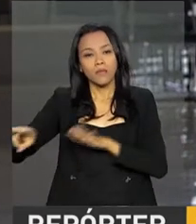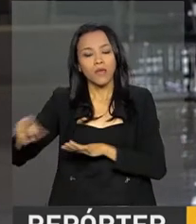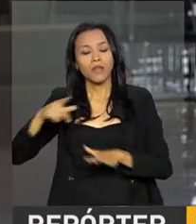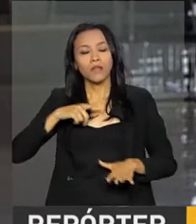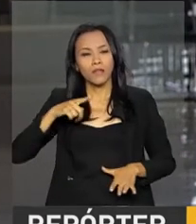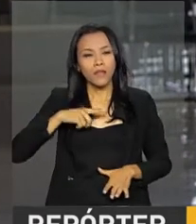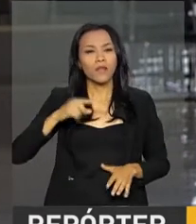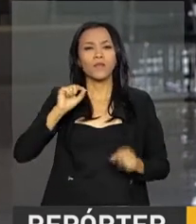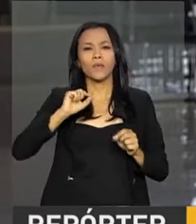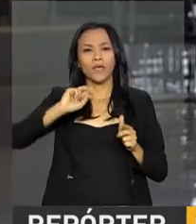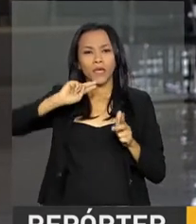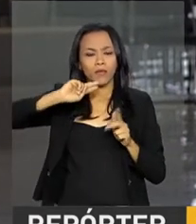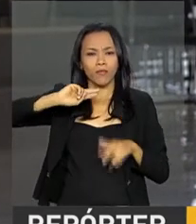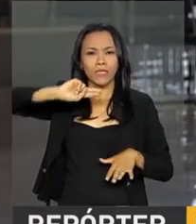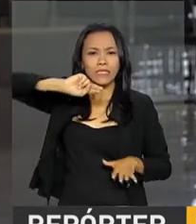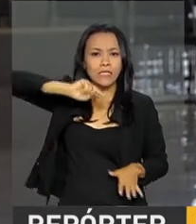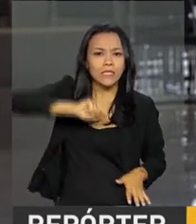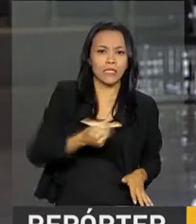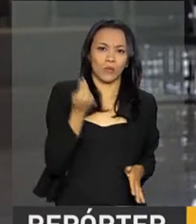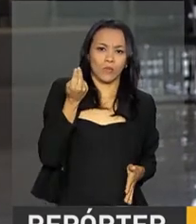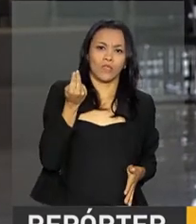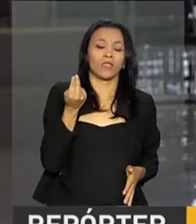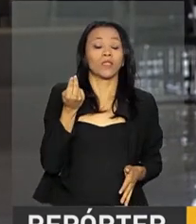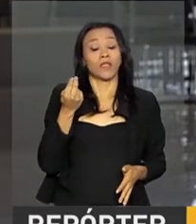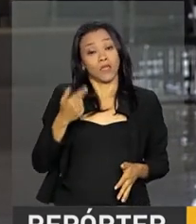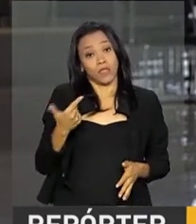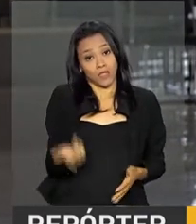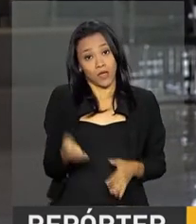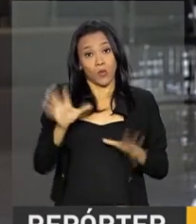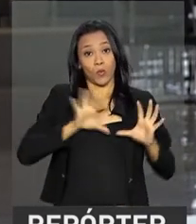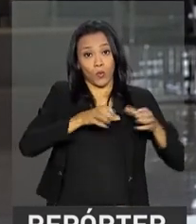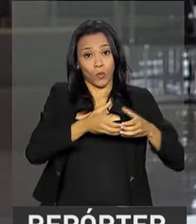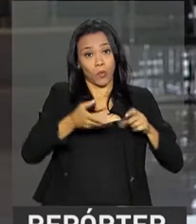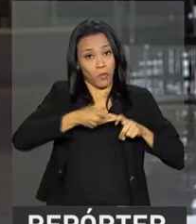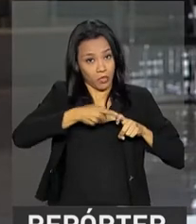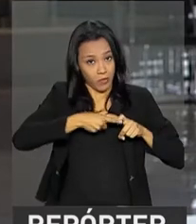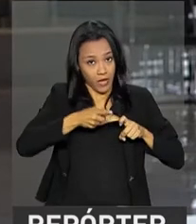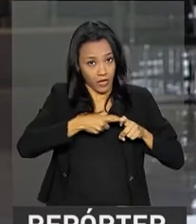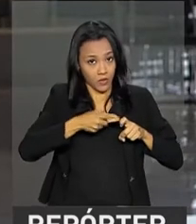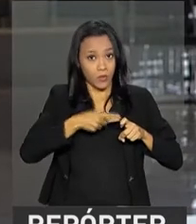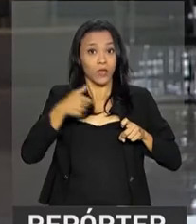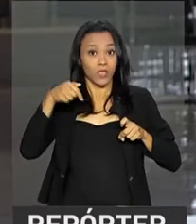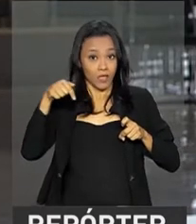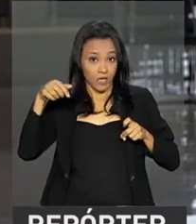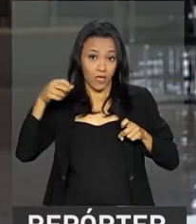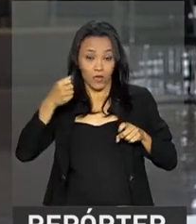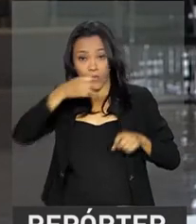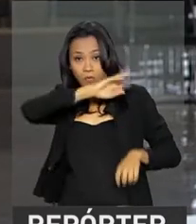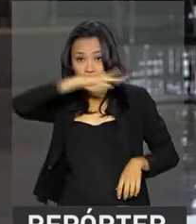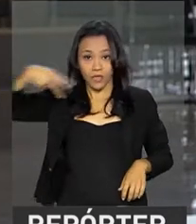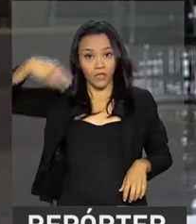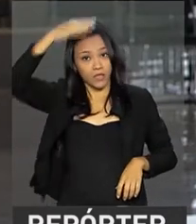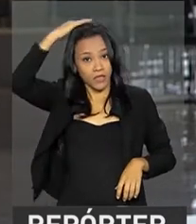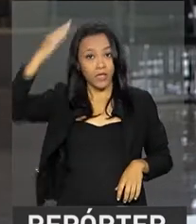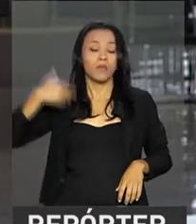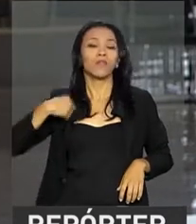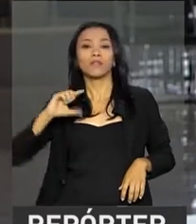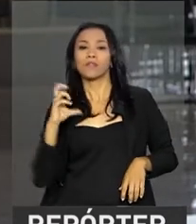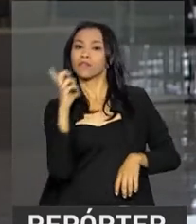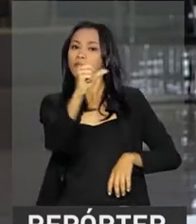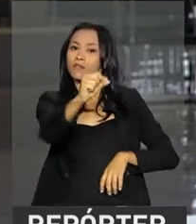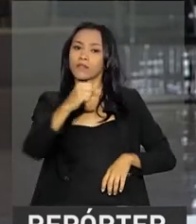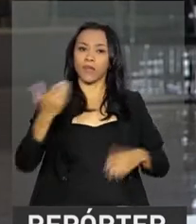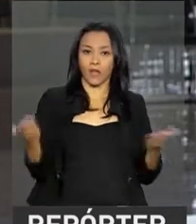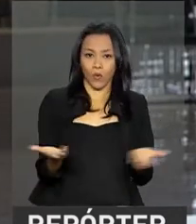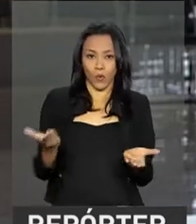procedimento cirúrgico a previsão da equipe médica que o presidente receba alta no fim da manhã desta sexta feira